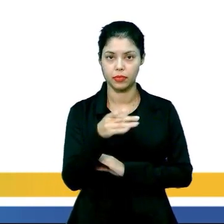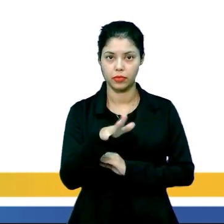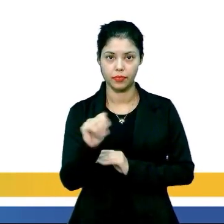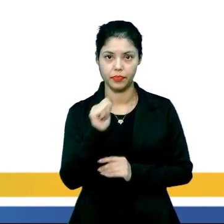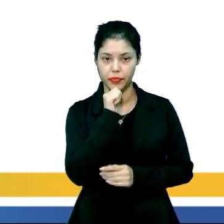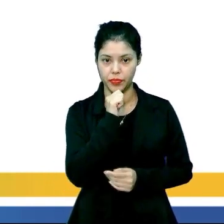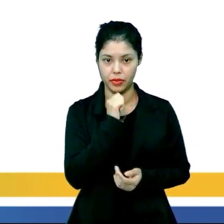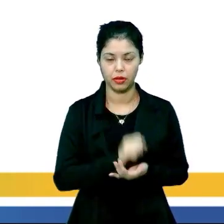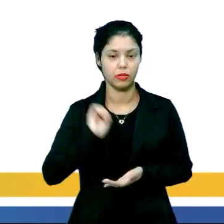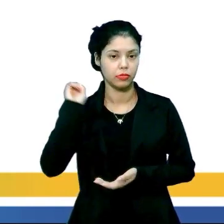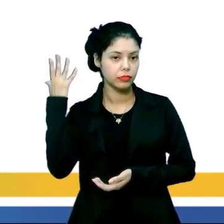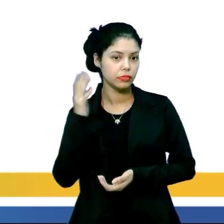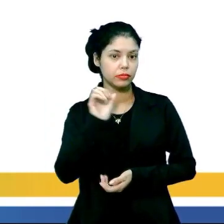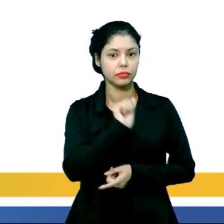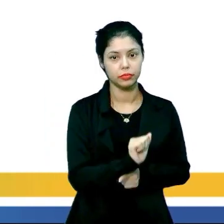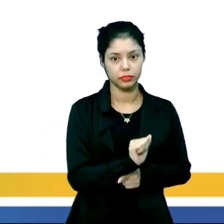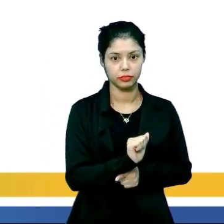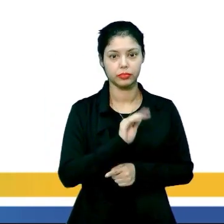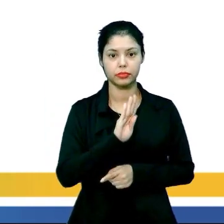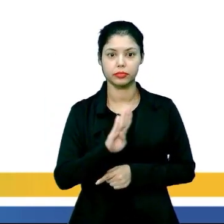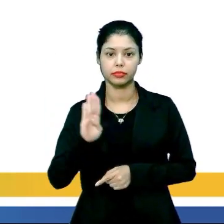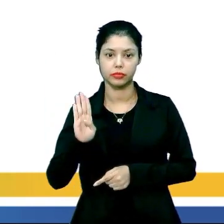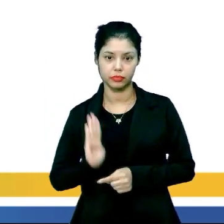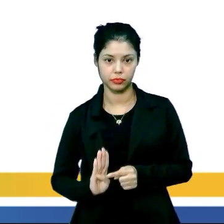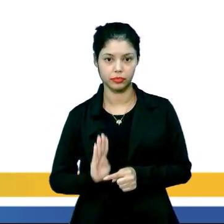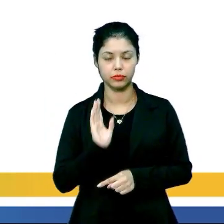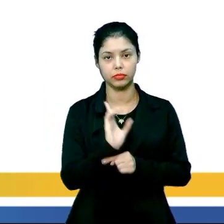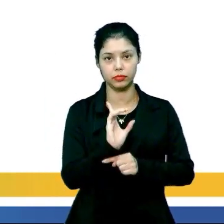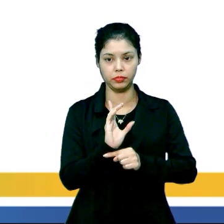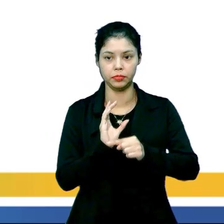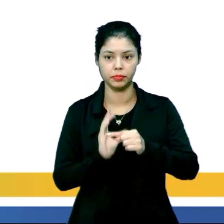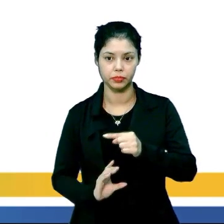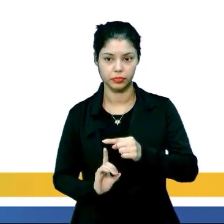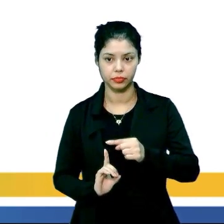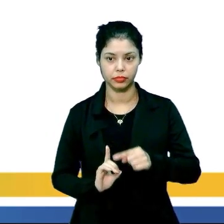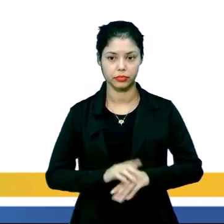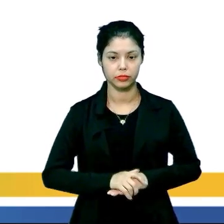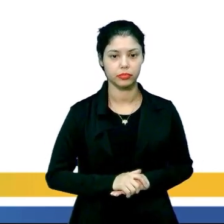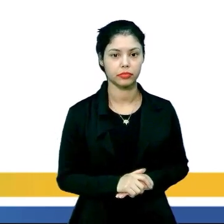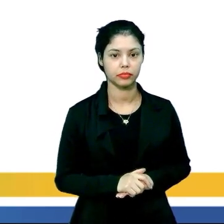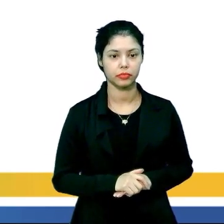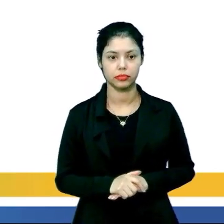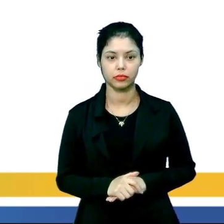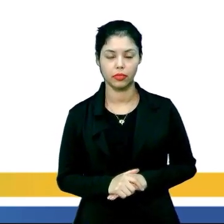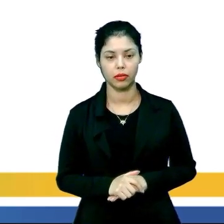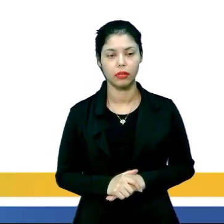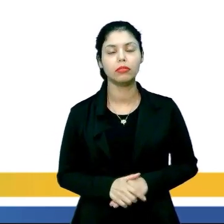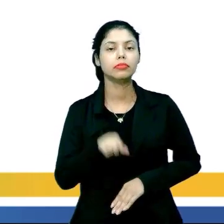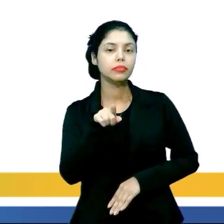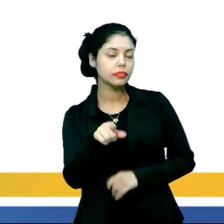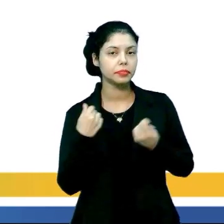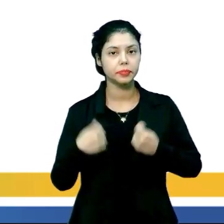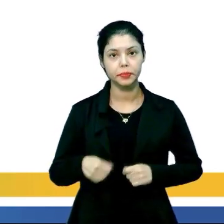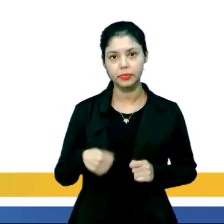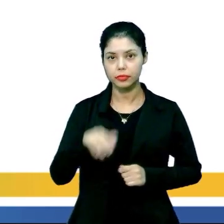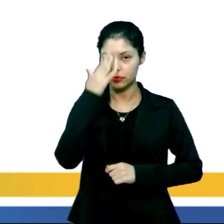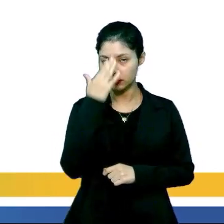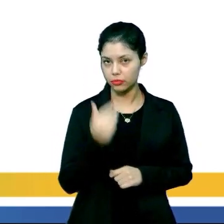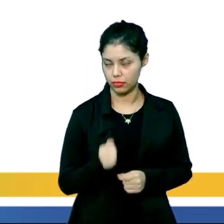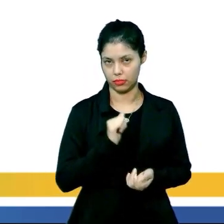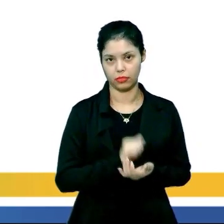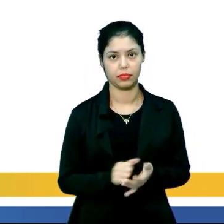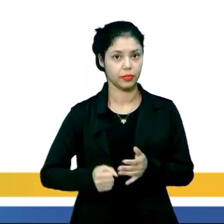Nesse caso, A está para B, assim como C está para D. Você tem que ficar